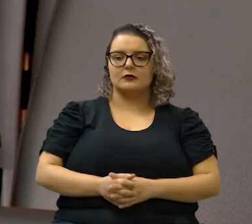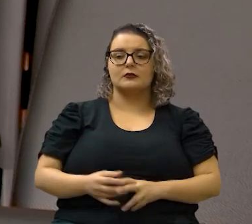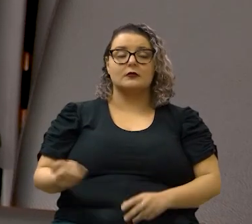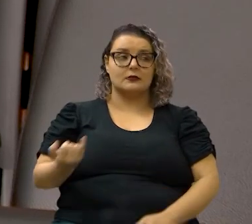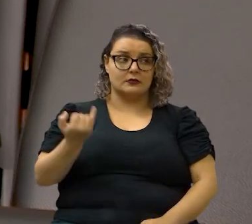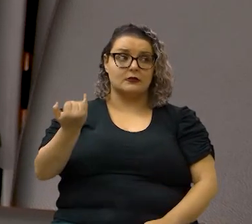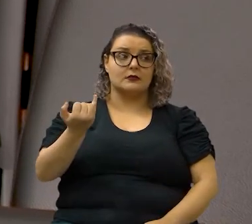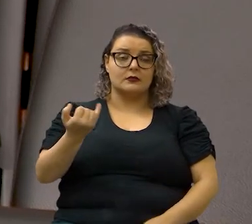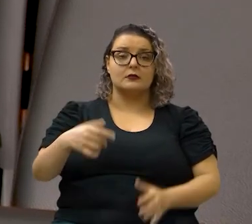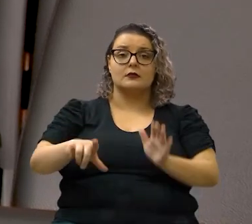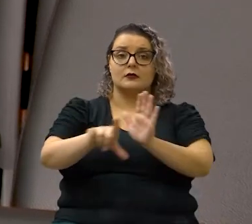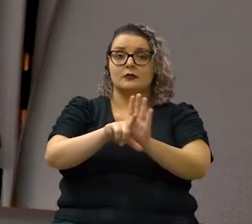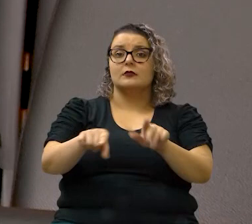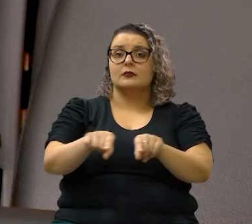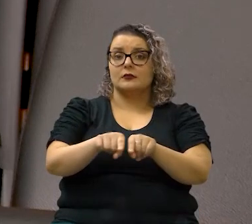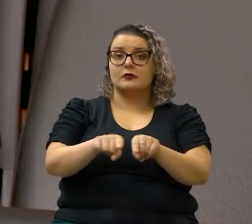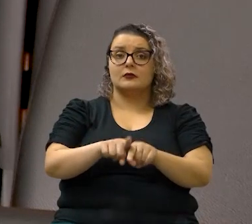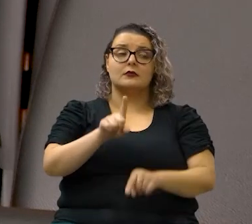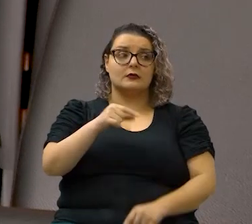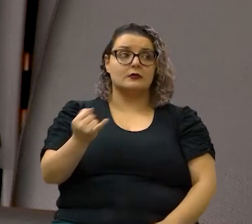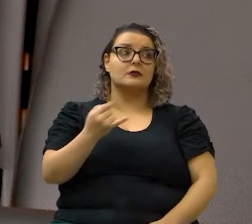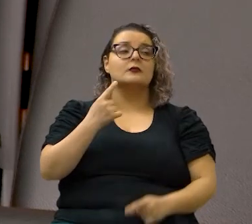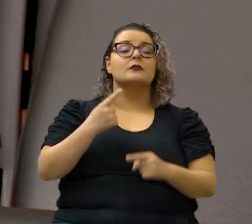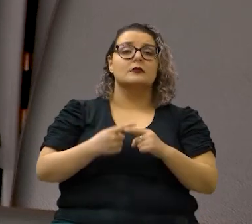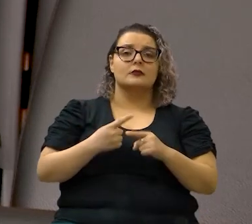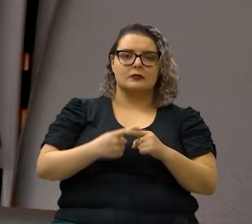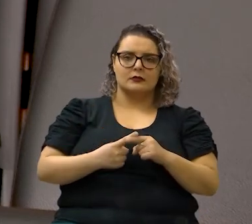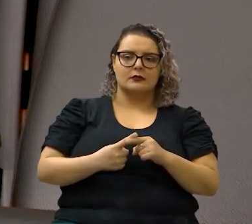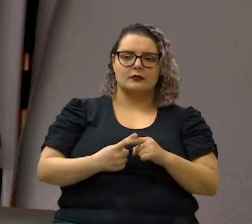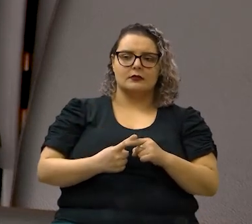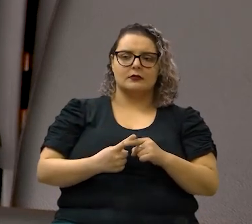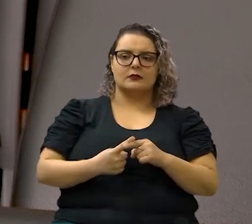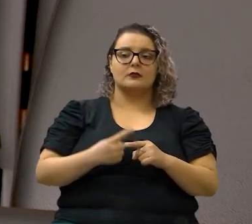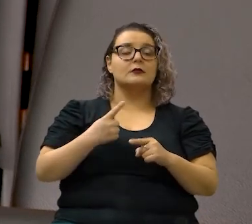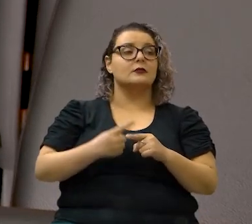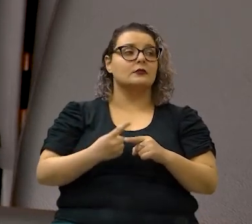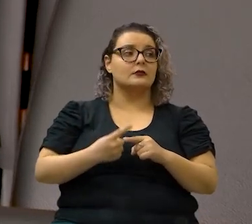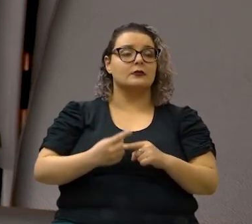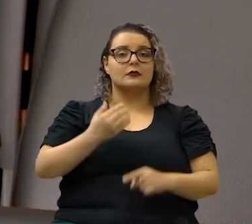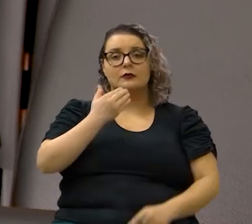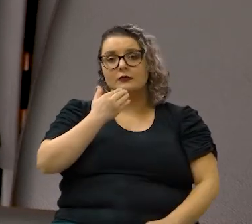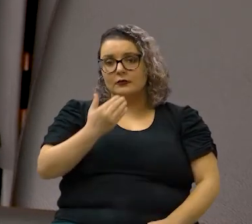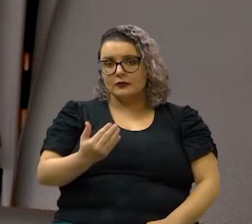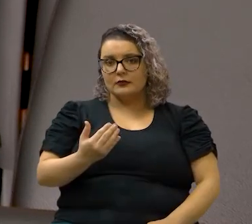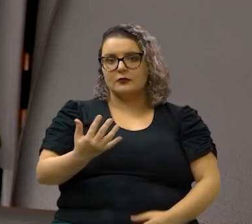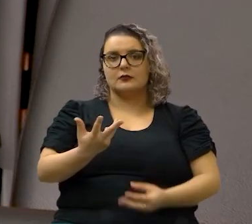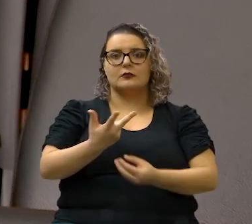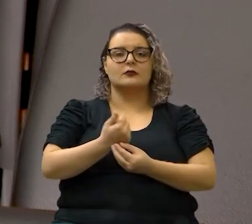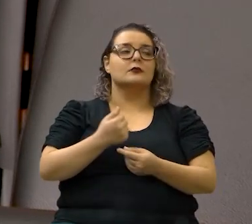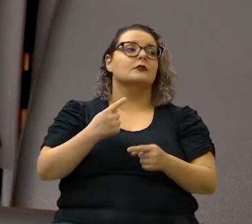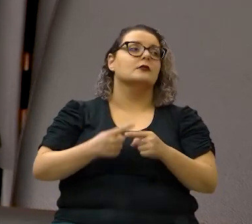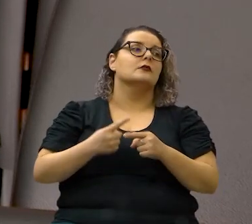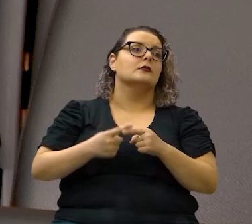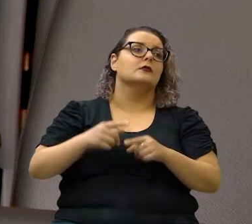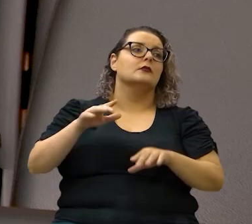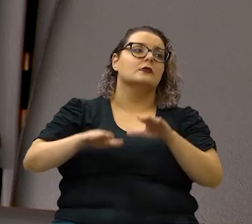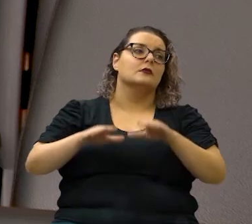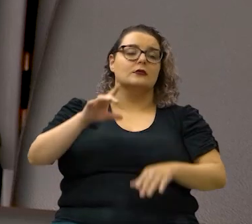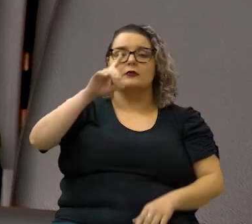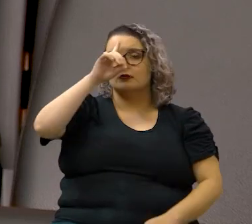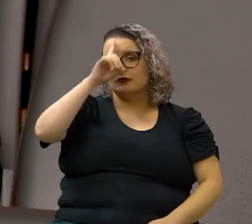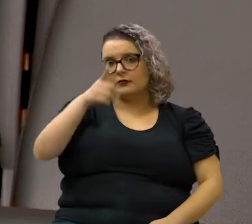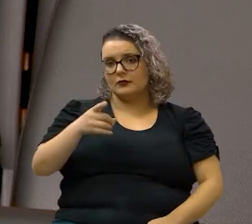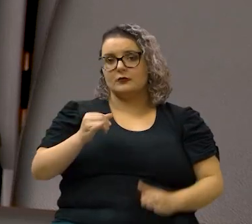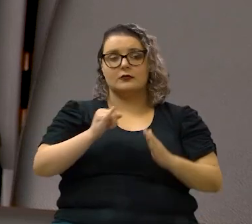ser muito importante. E a lei também é muito importante, por quê? Porque é uma reivindicação dos artistas. Porque muitas vezes